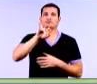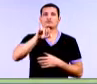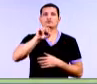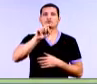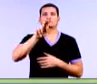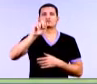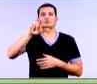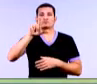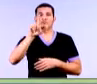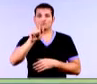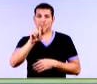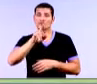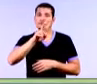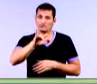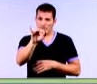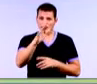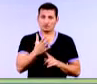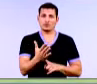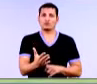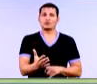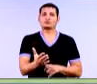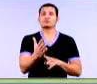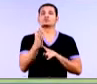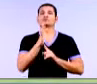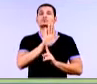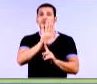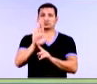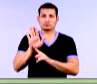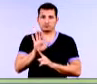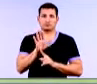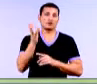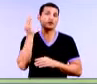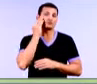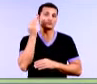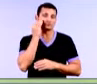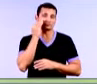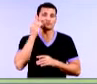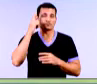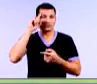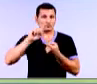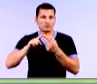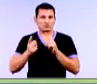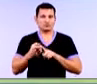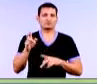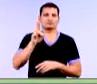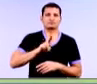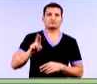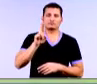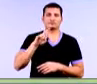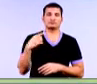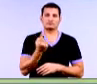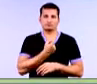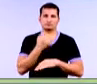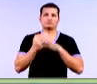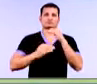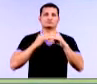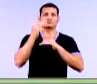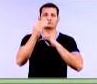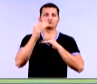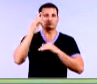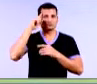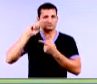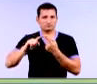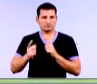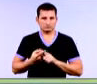ele vai ajudar a testar a lógica usada. Nós vamos desenvolver essa lógica e,